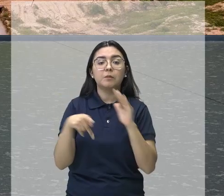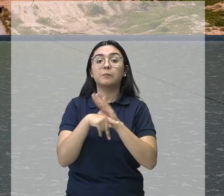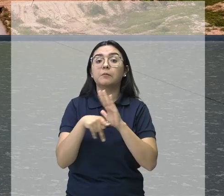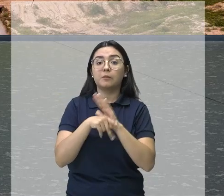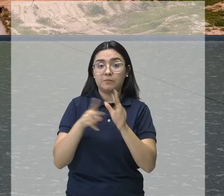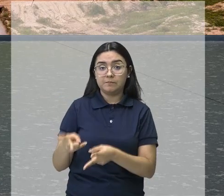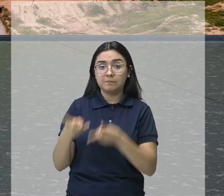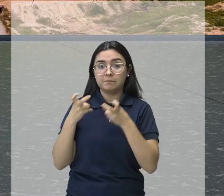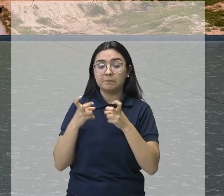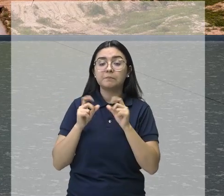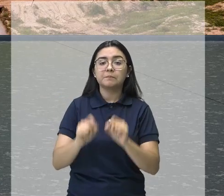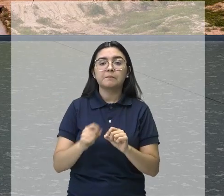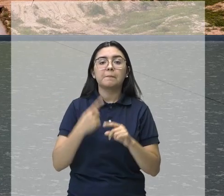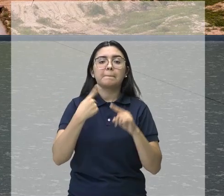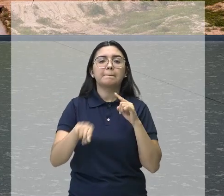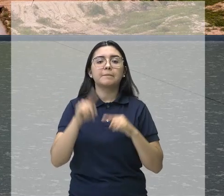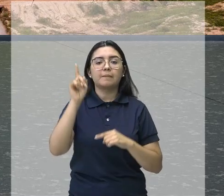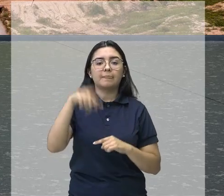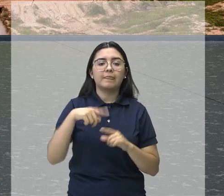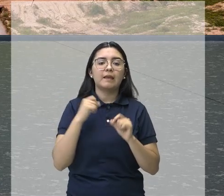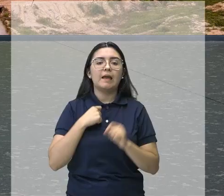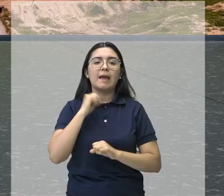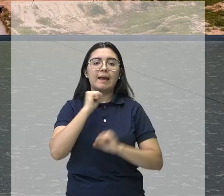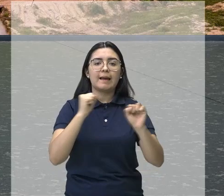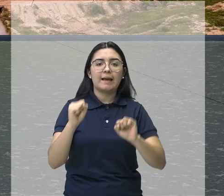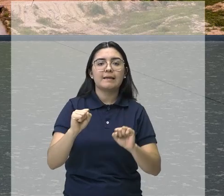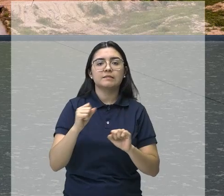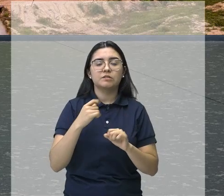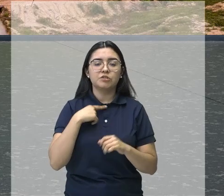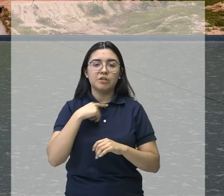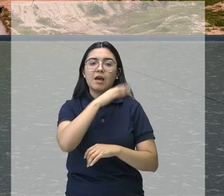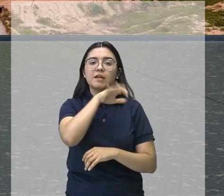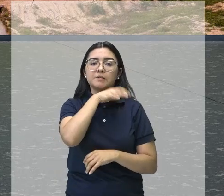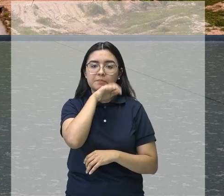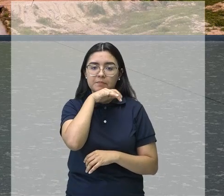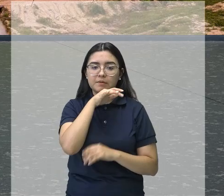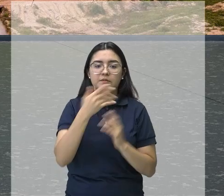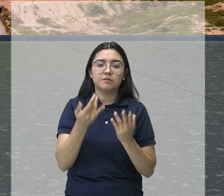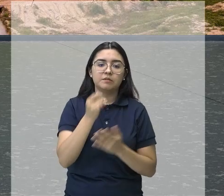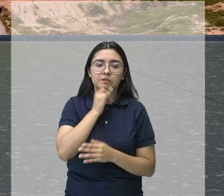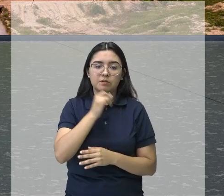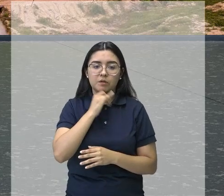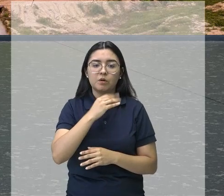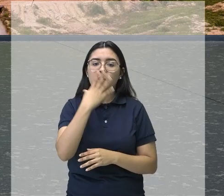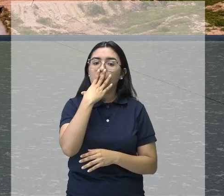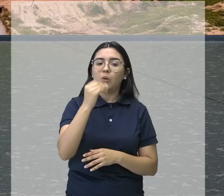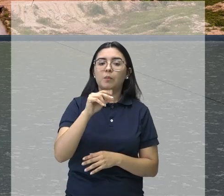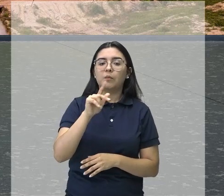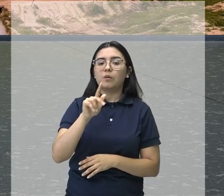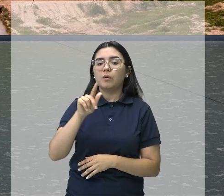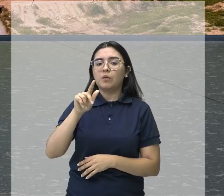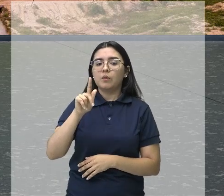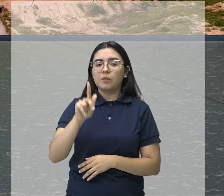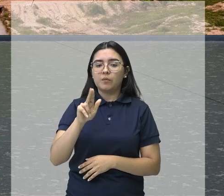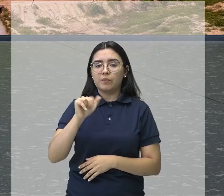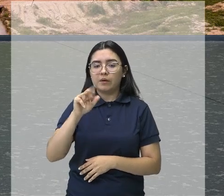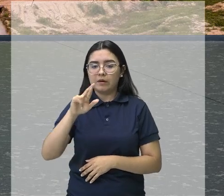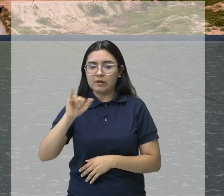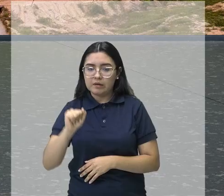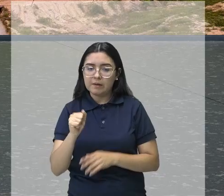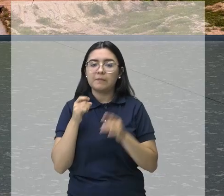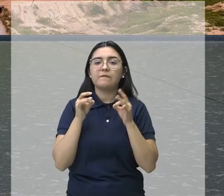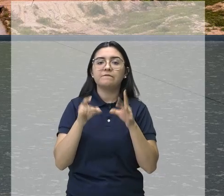extrativismo predatório é a caça de animais silvestres, como o lobo-guará, para comercialização